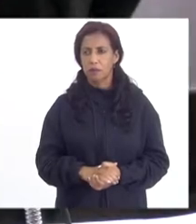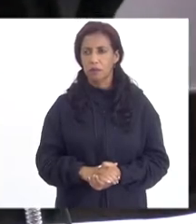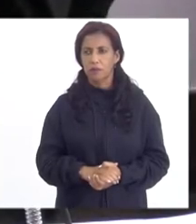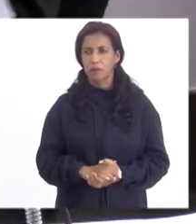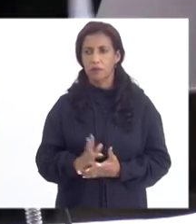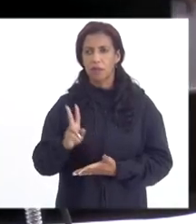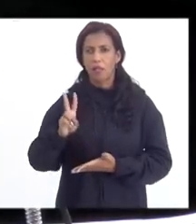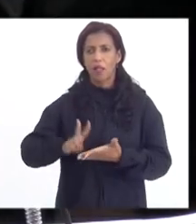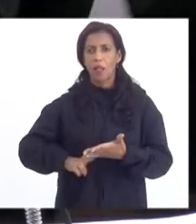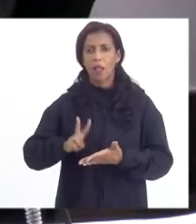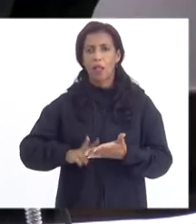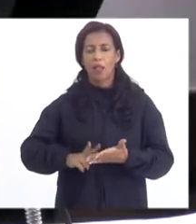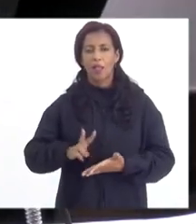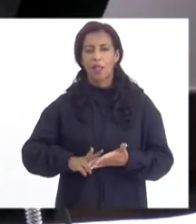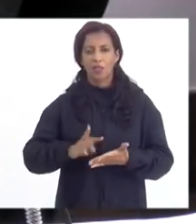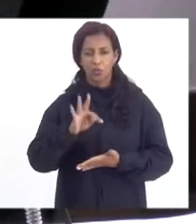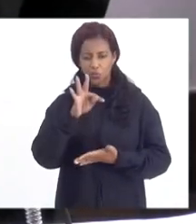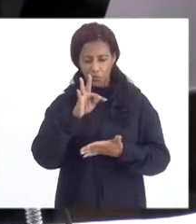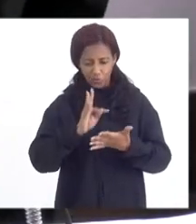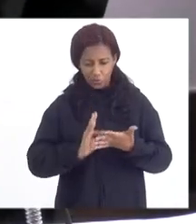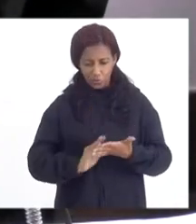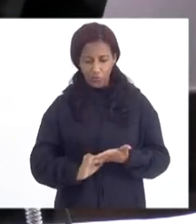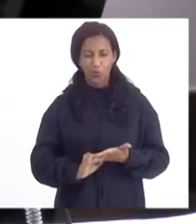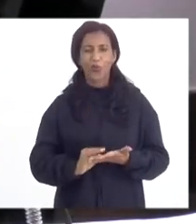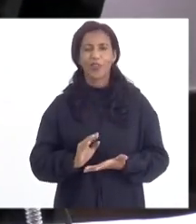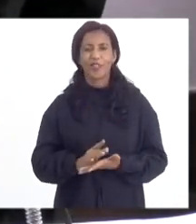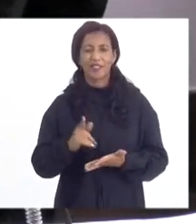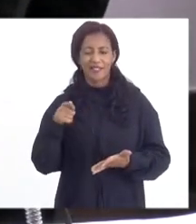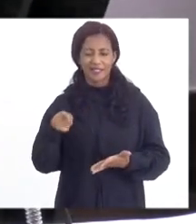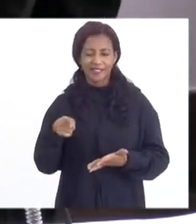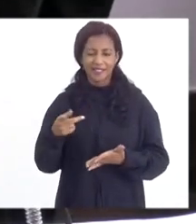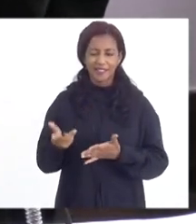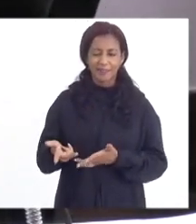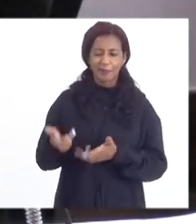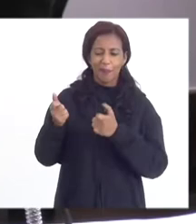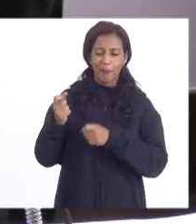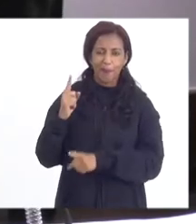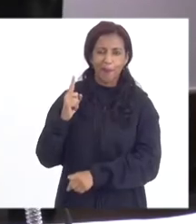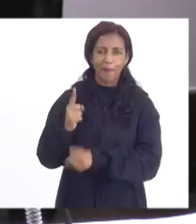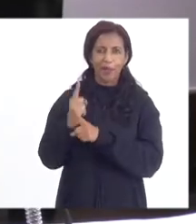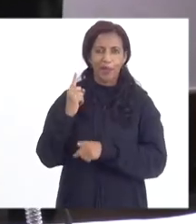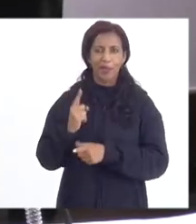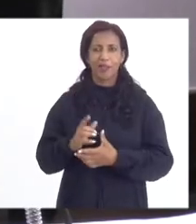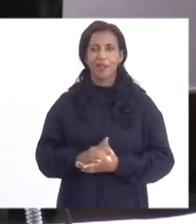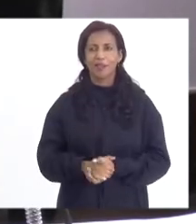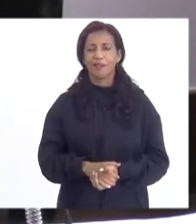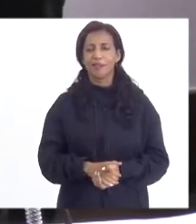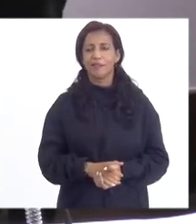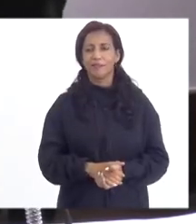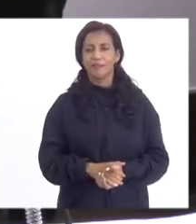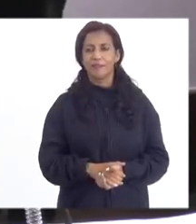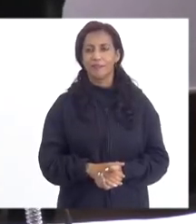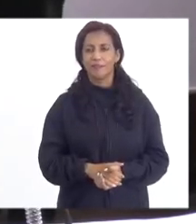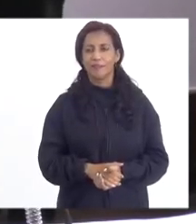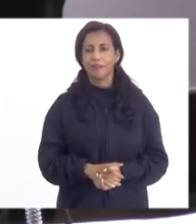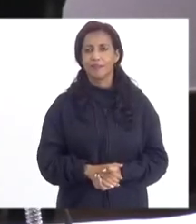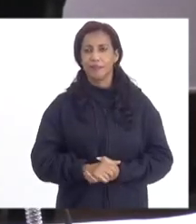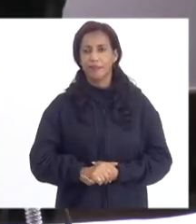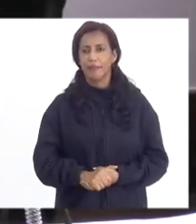lei 7329 inteira e detecta lá o artigo que está... Confirmar se isso aqui está de tramitação